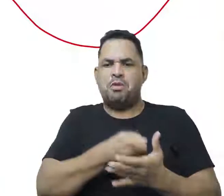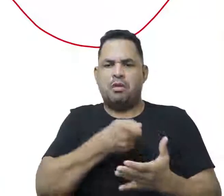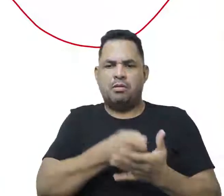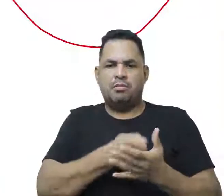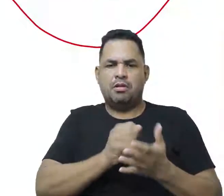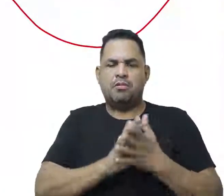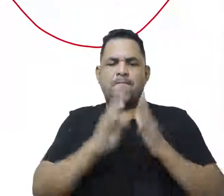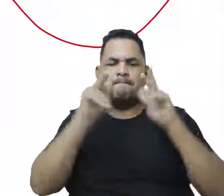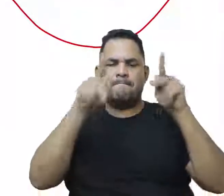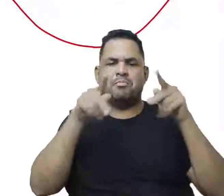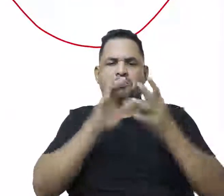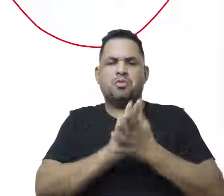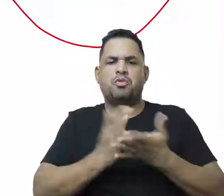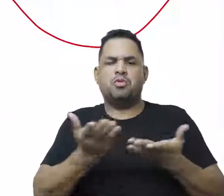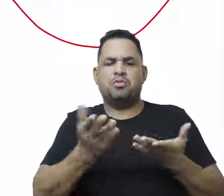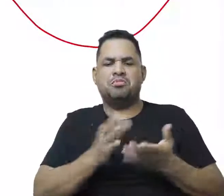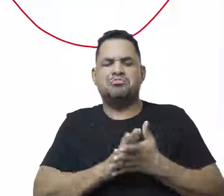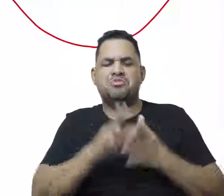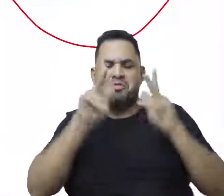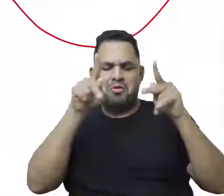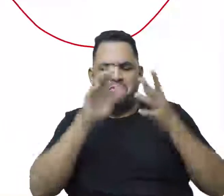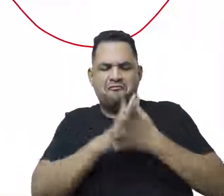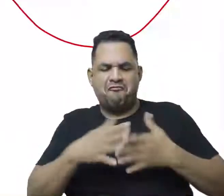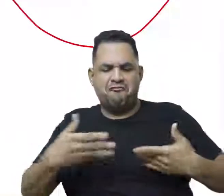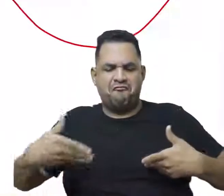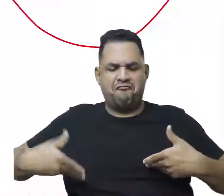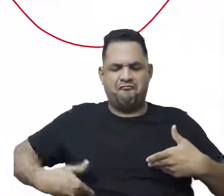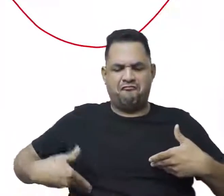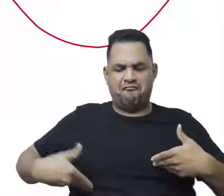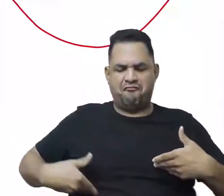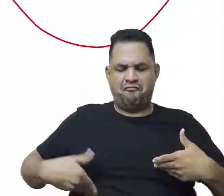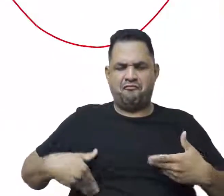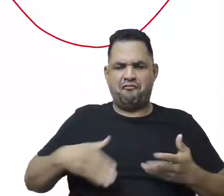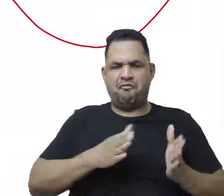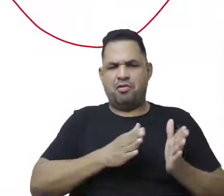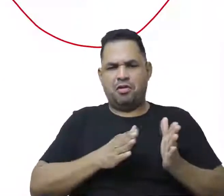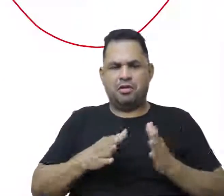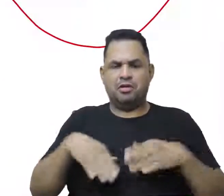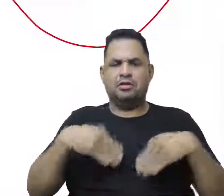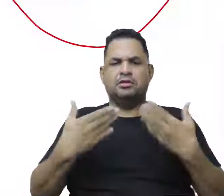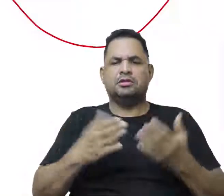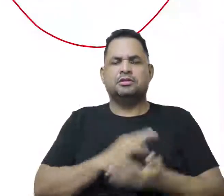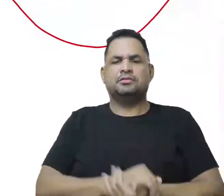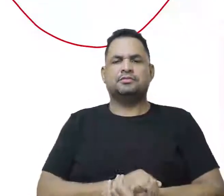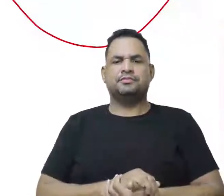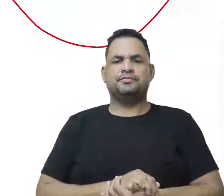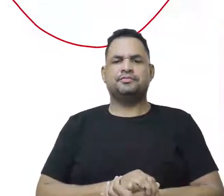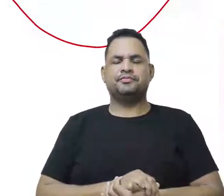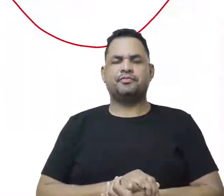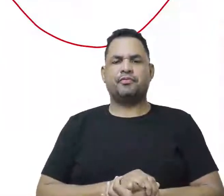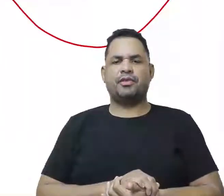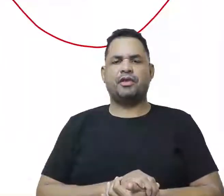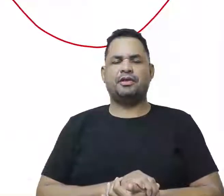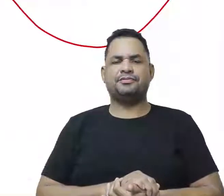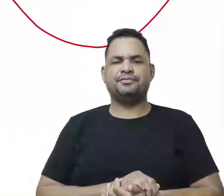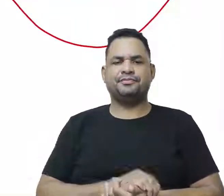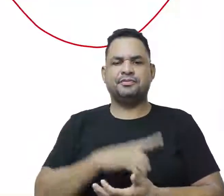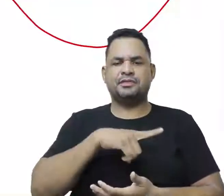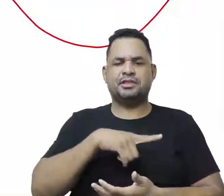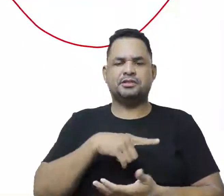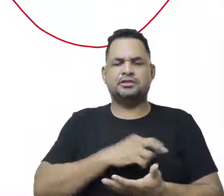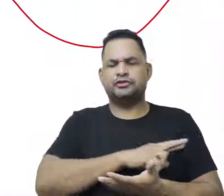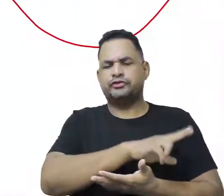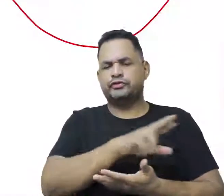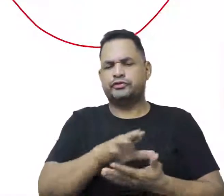miséria e o povo passando fome né então a foram várias questões que fizeram ocorreu a Revolução na França